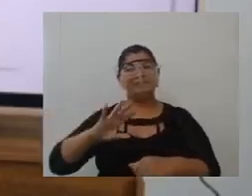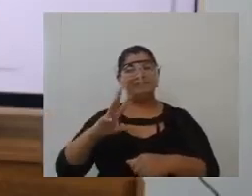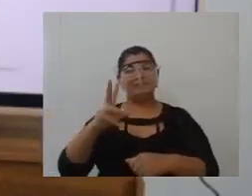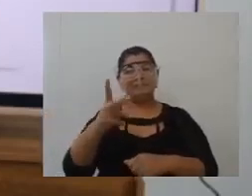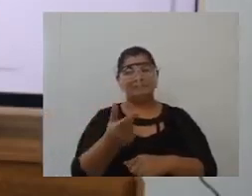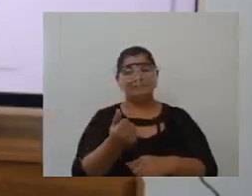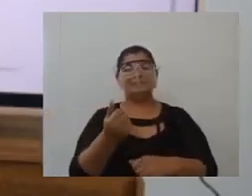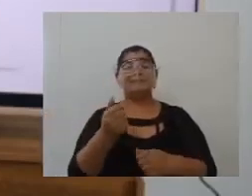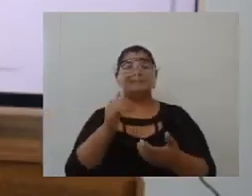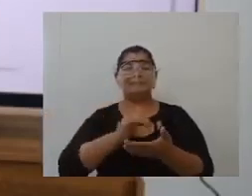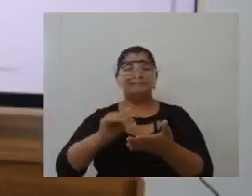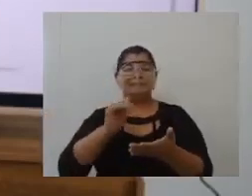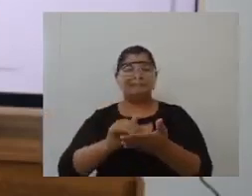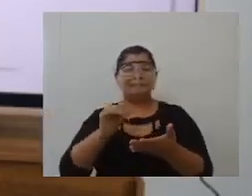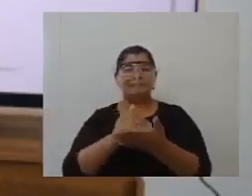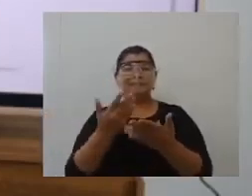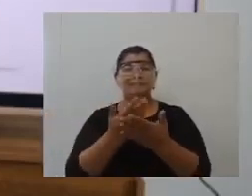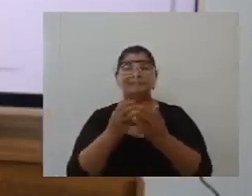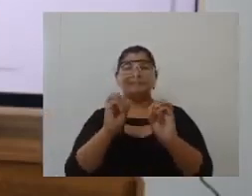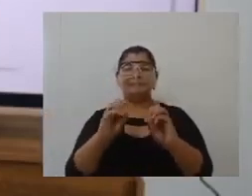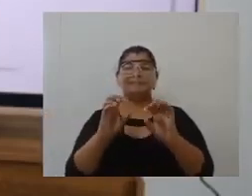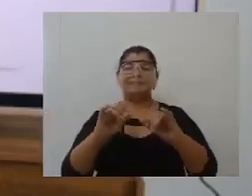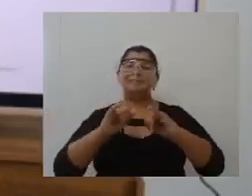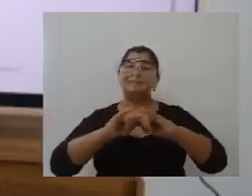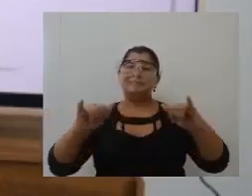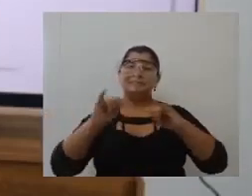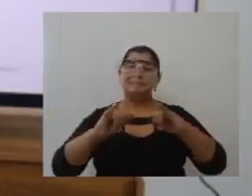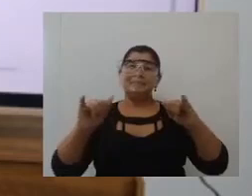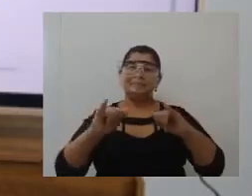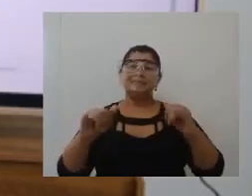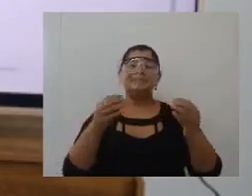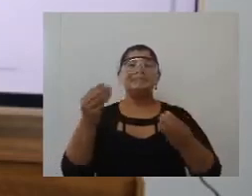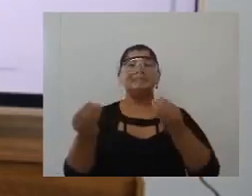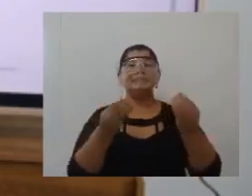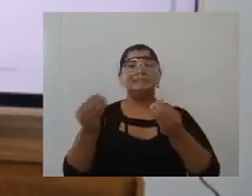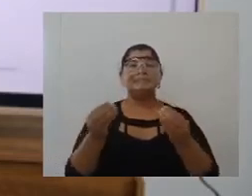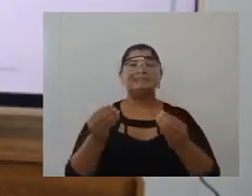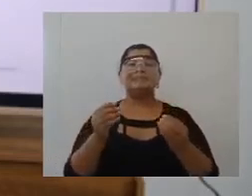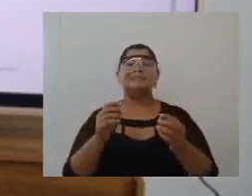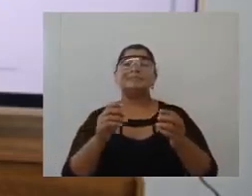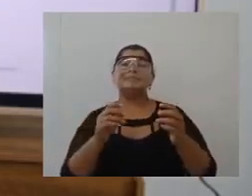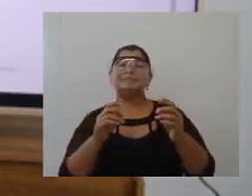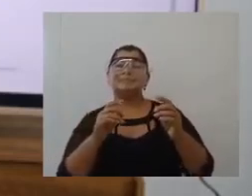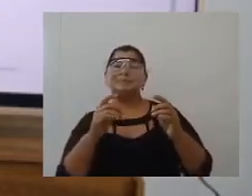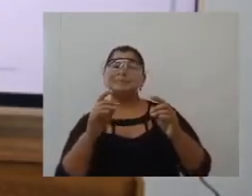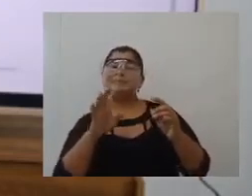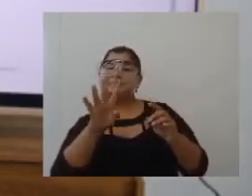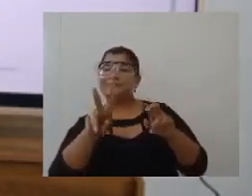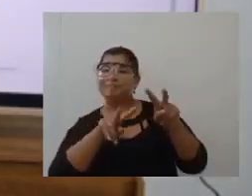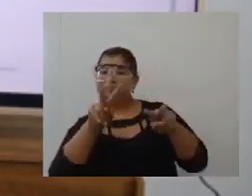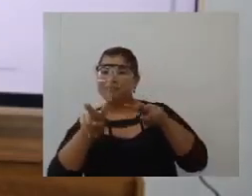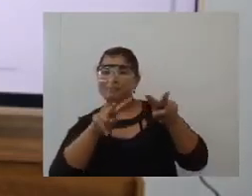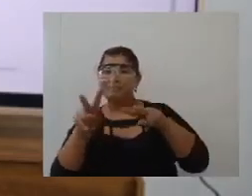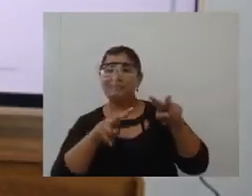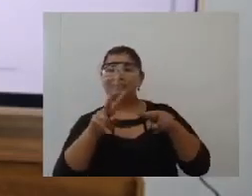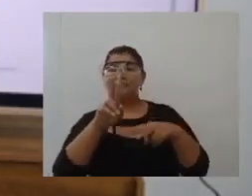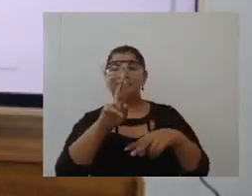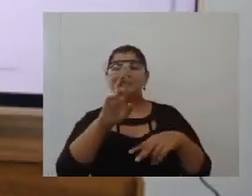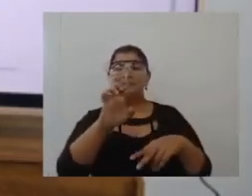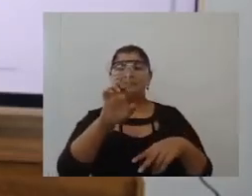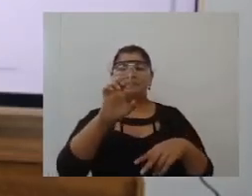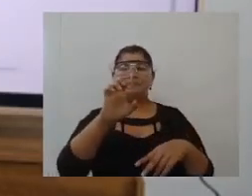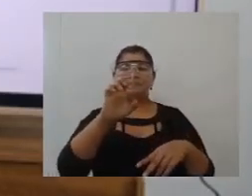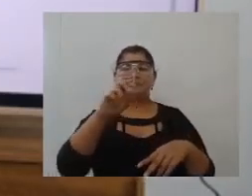que a Secretaria de Educação divulgou, apreciação e réplica. E alguém pode pensar assim, ora, eu nunca estudei